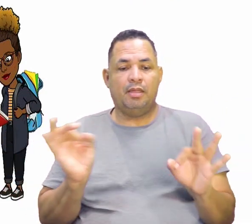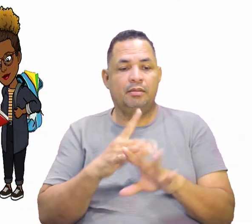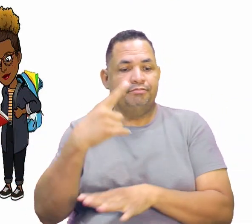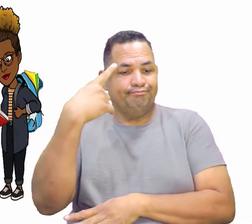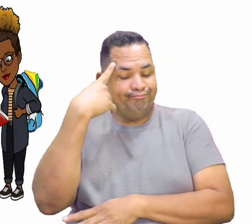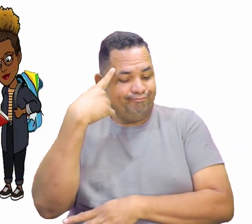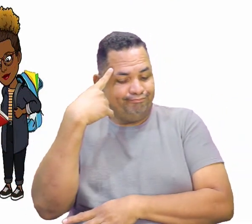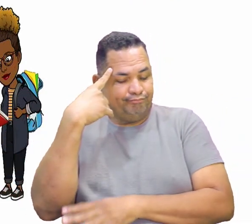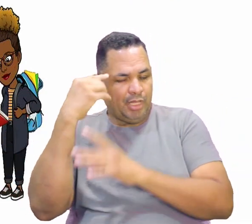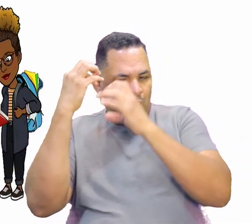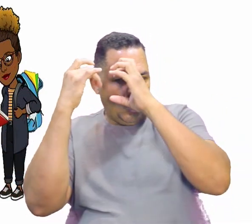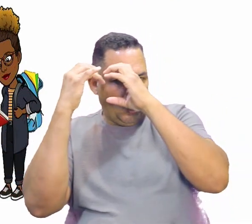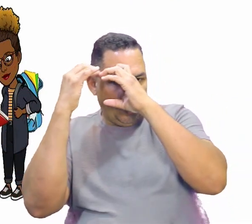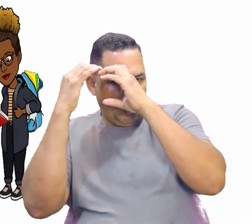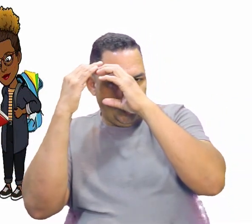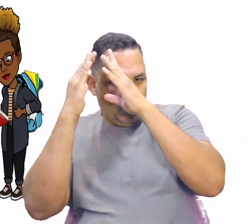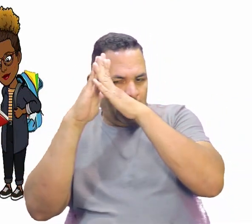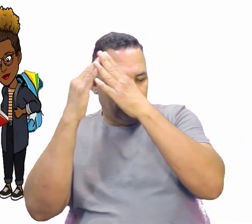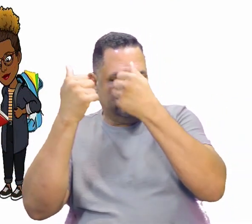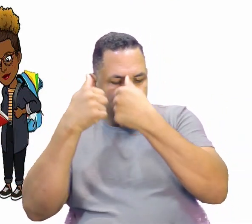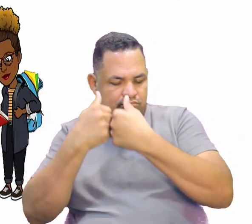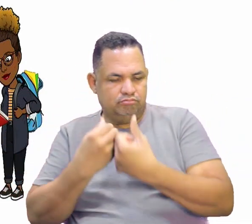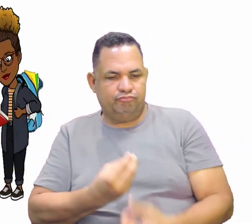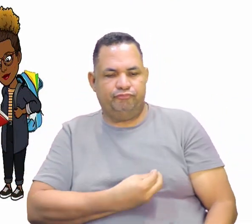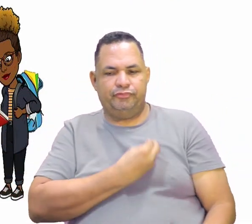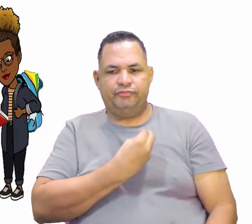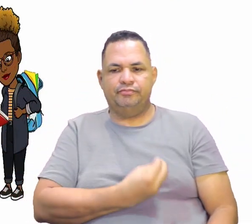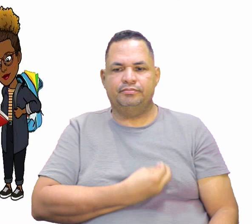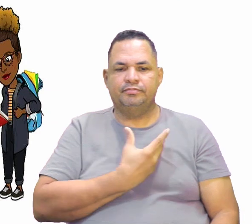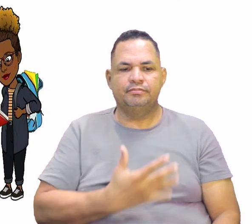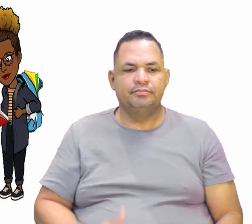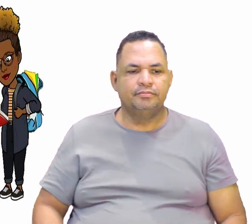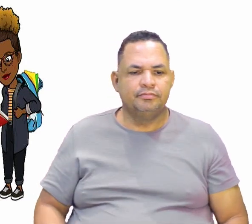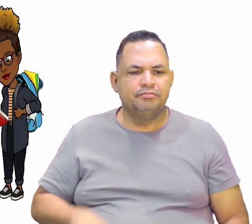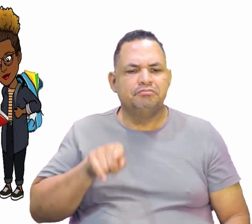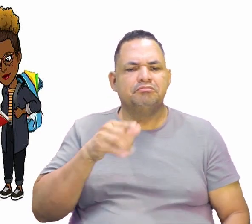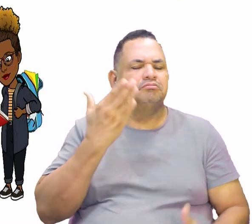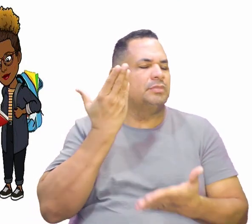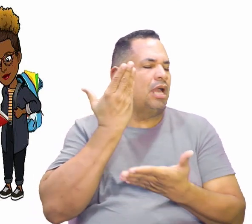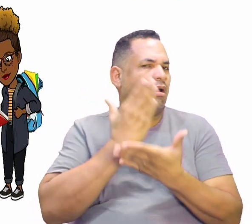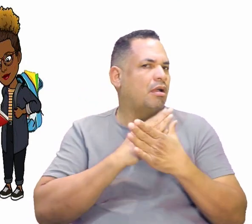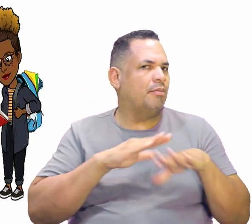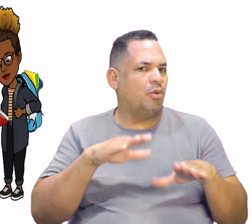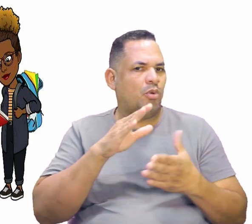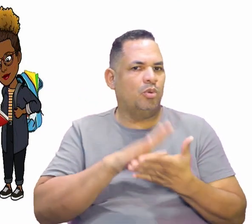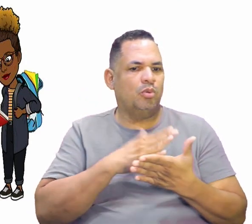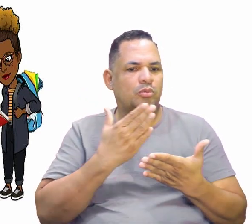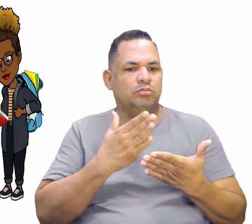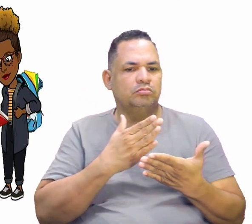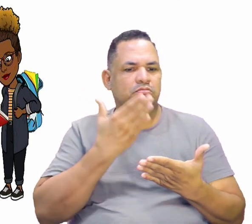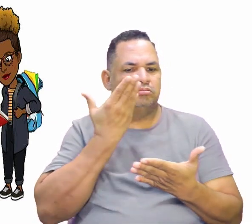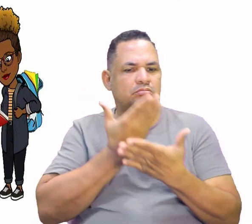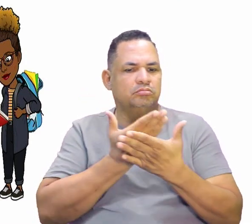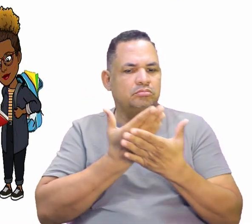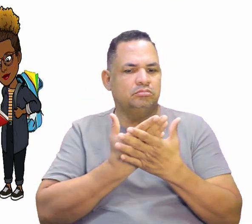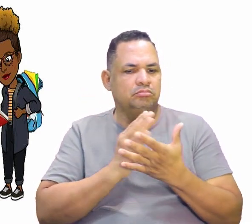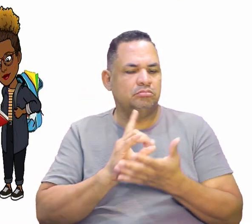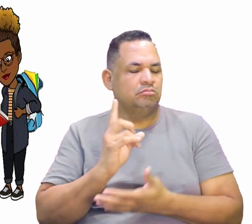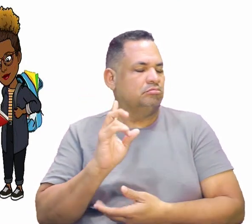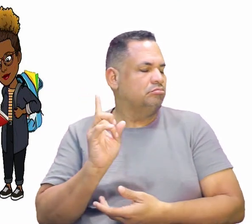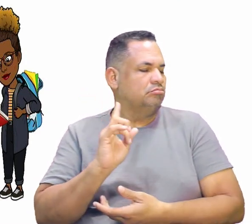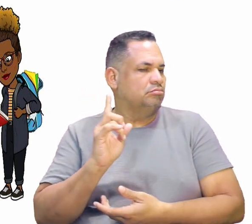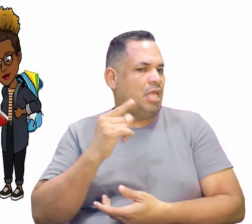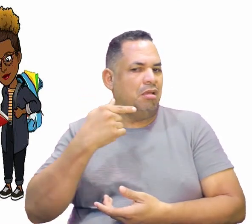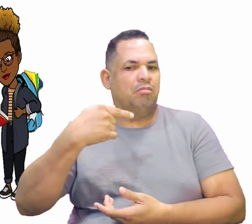conclusão. Penso, logo existo. Você não terminou a lição, não irá,